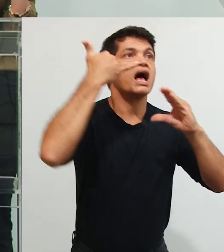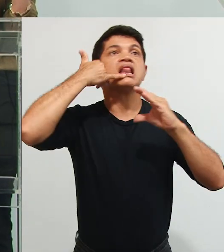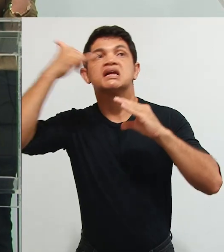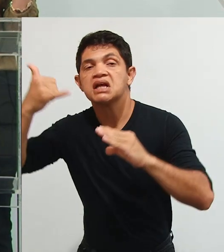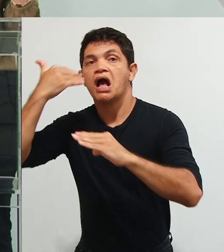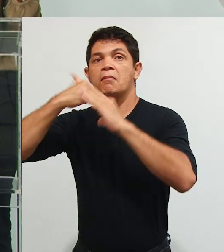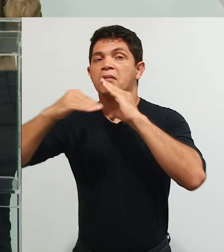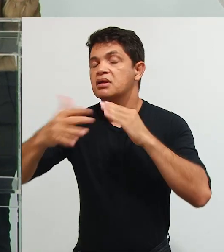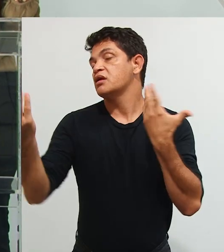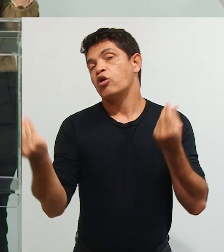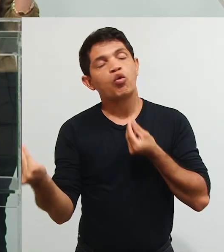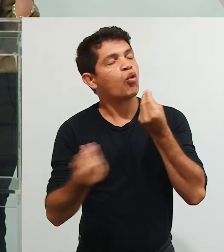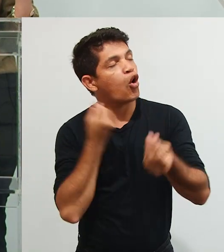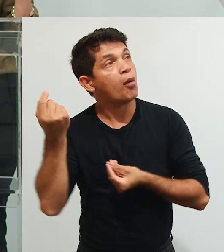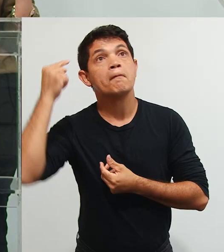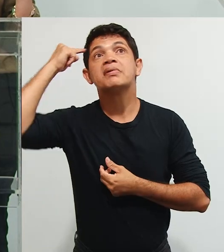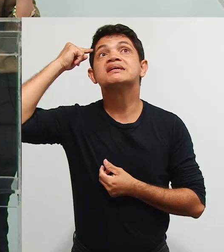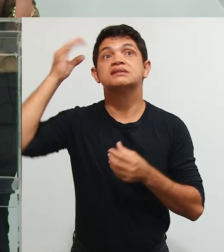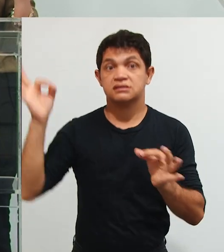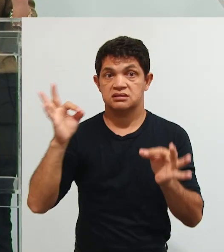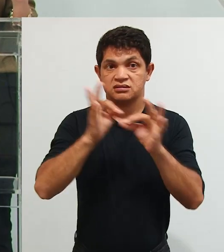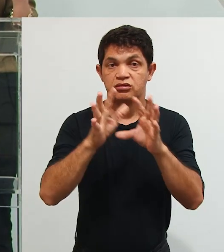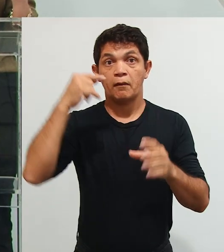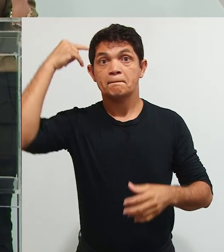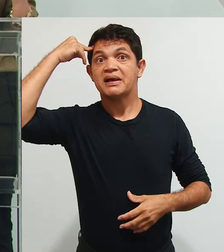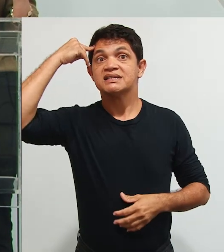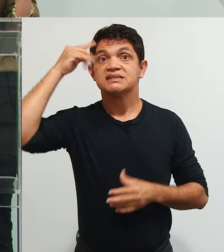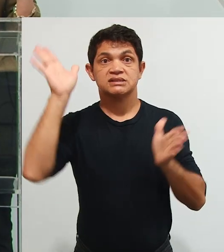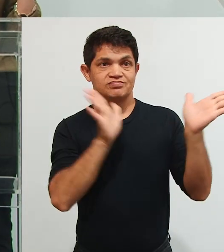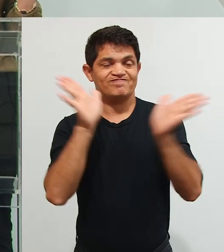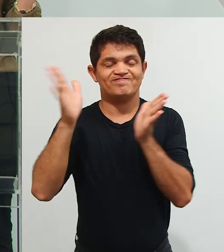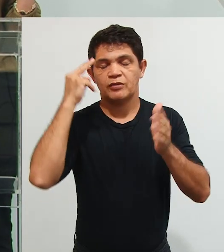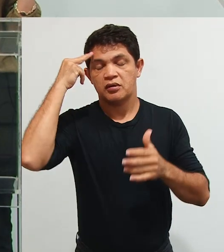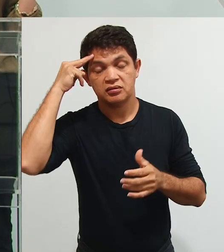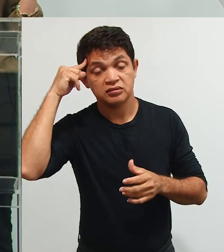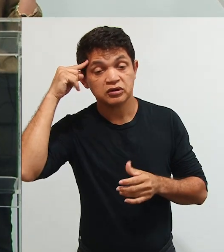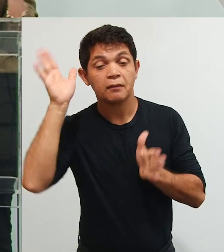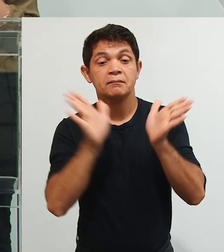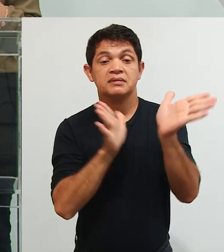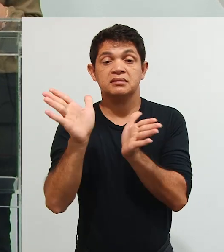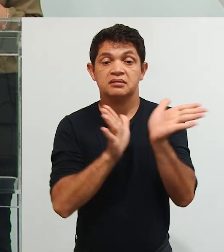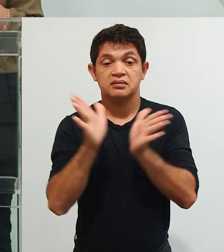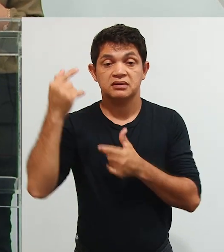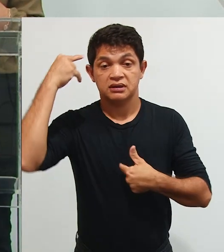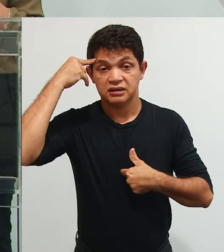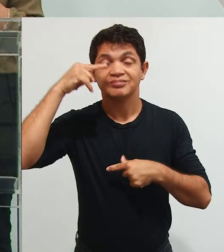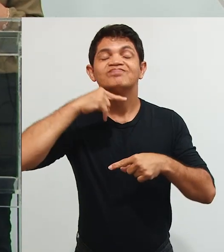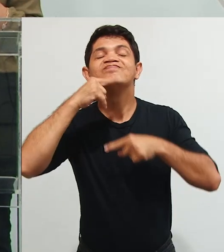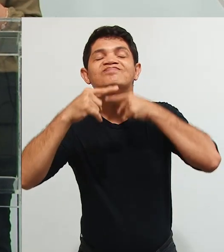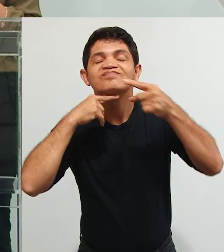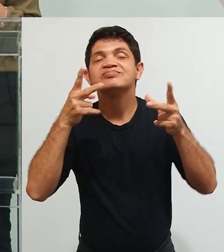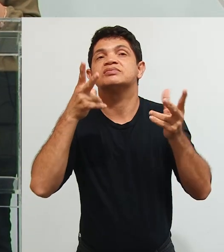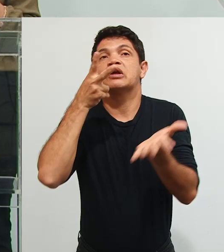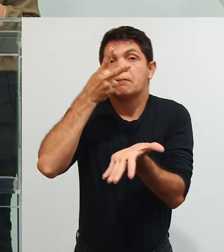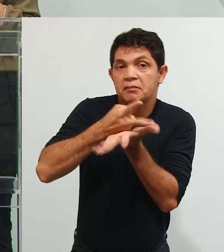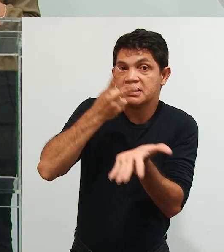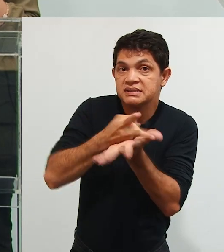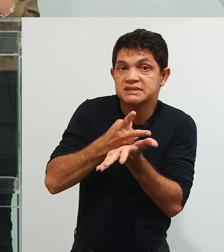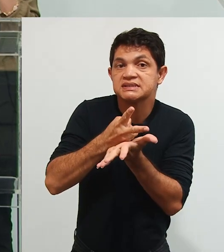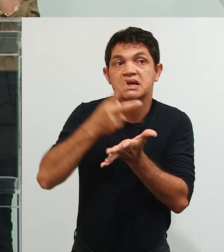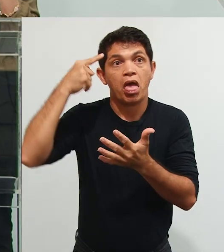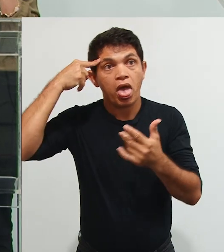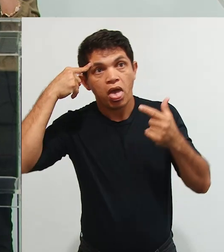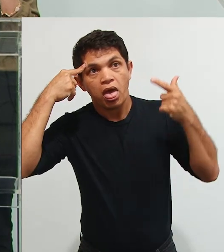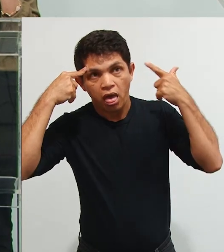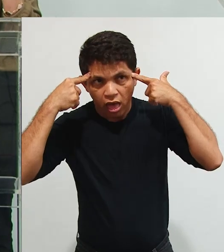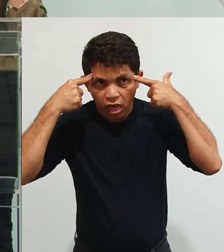aí, agora com esses dois pensamentos, eu quero que você pense nas duas coisas ao mesmo tempo.